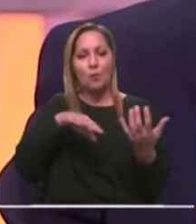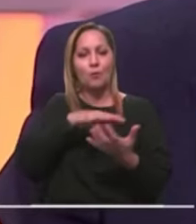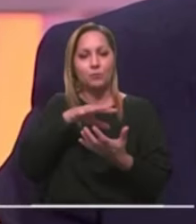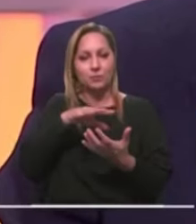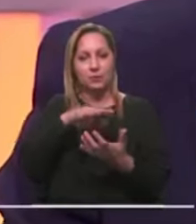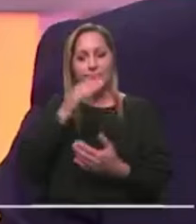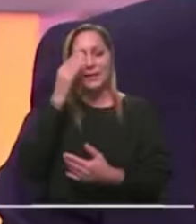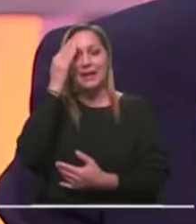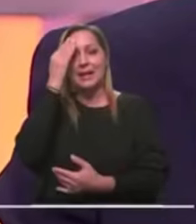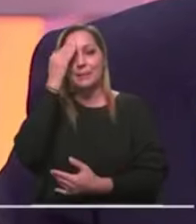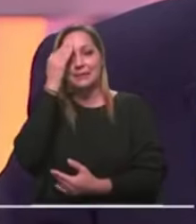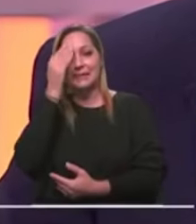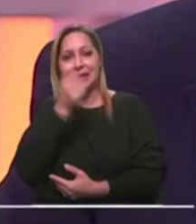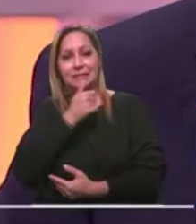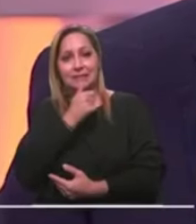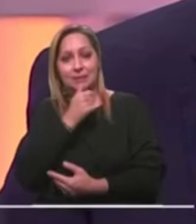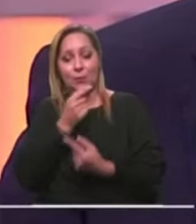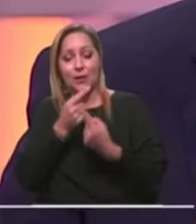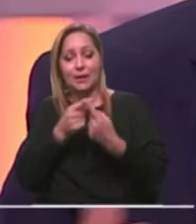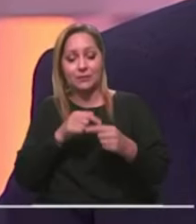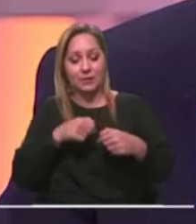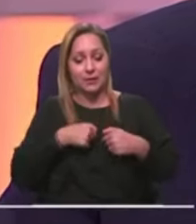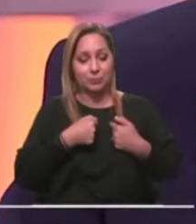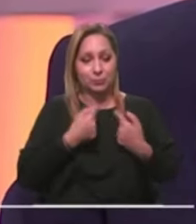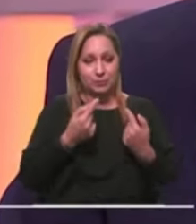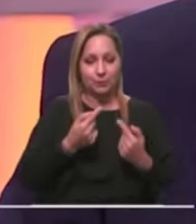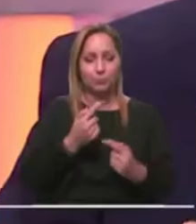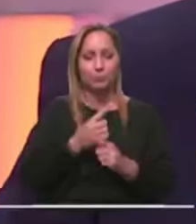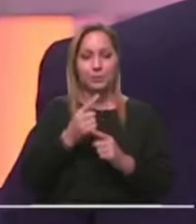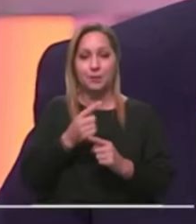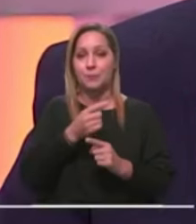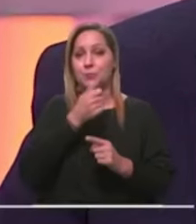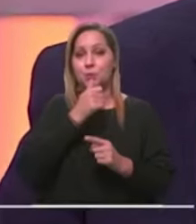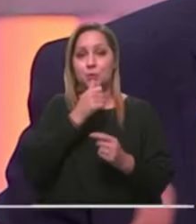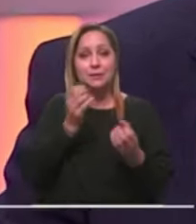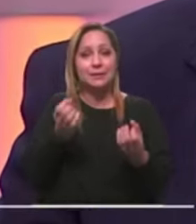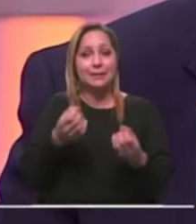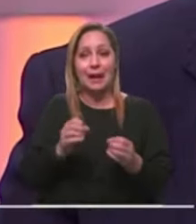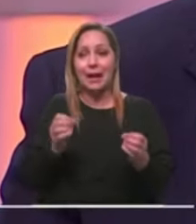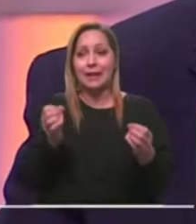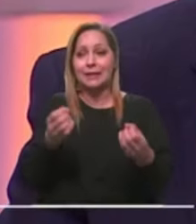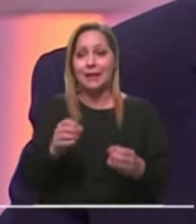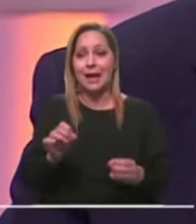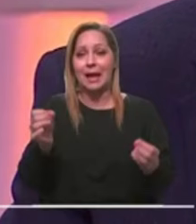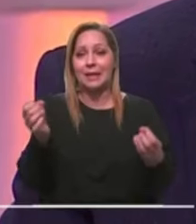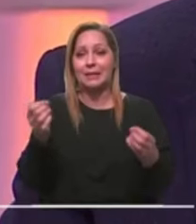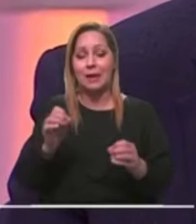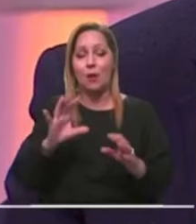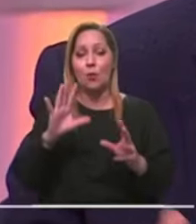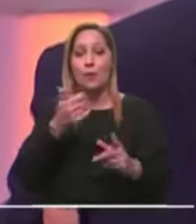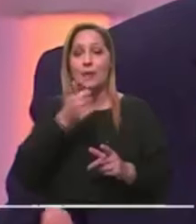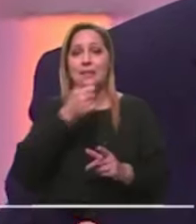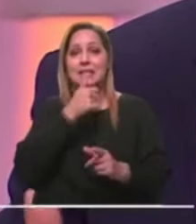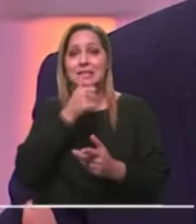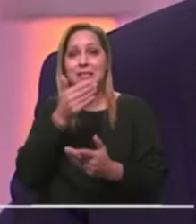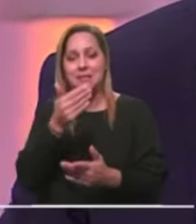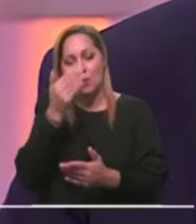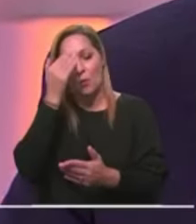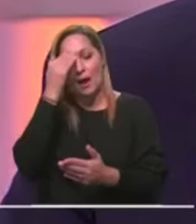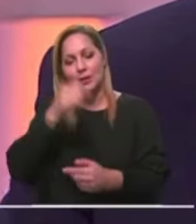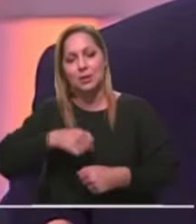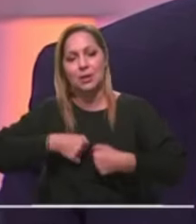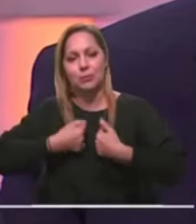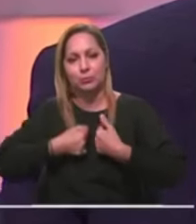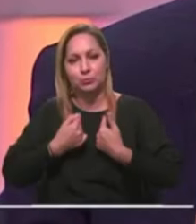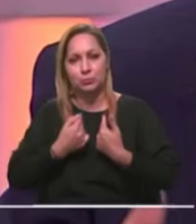capacidade de decisão nós estamos habituados a que Não Se decida nada e quando se decide parece que houve uma que houve impulsividade impulso de impulso não quer